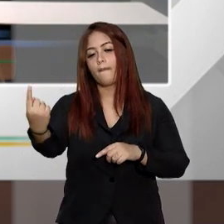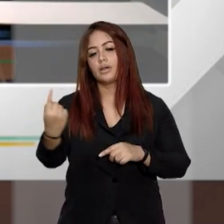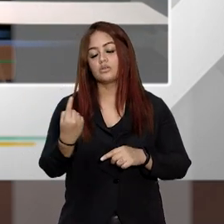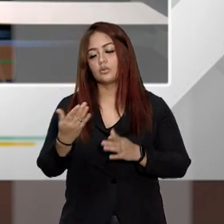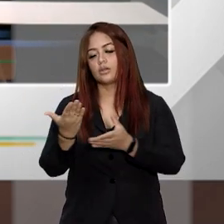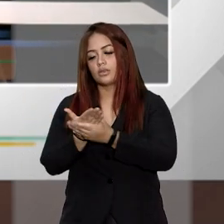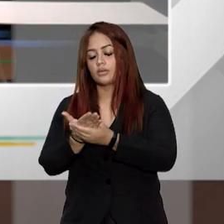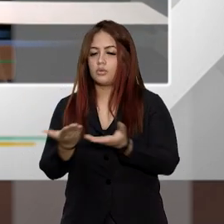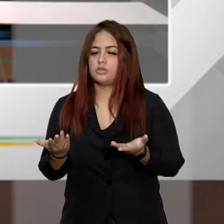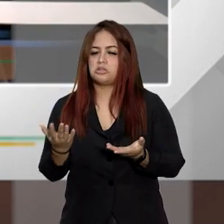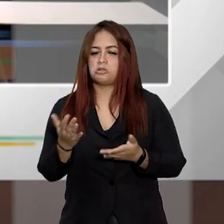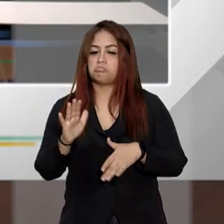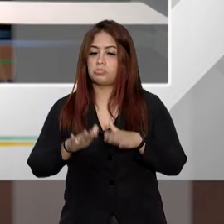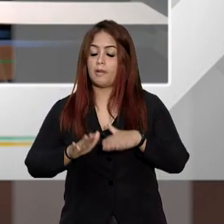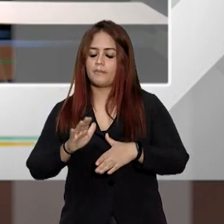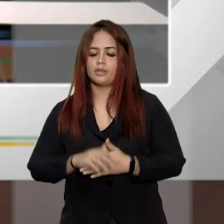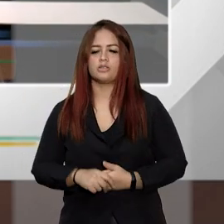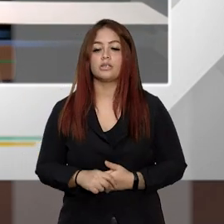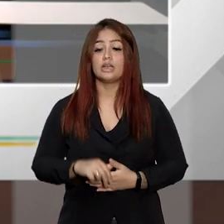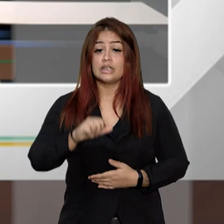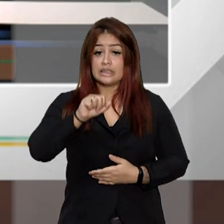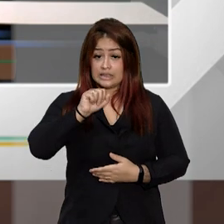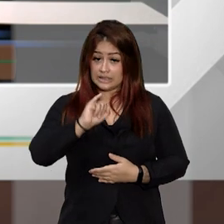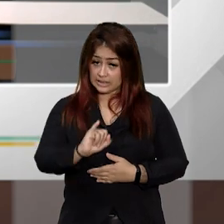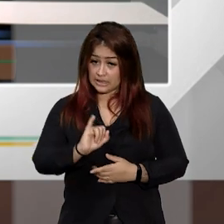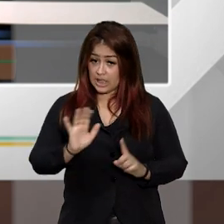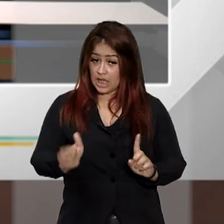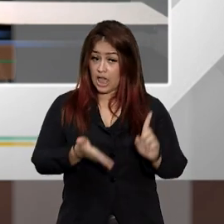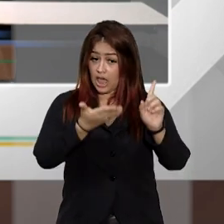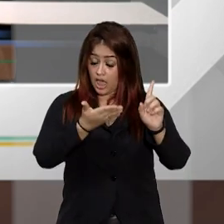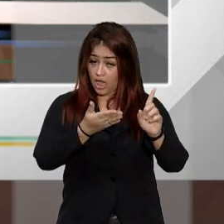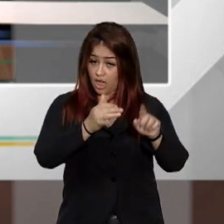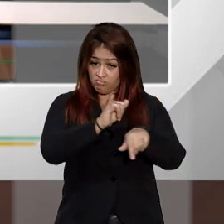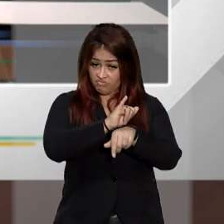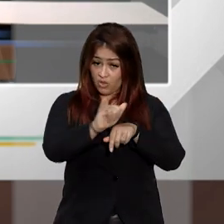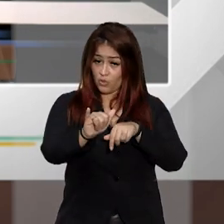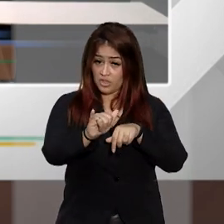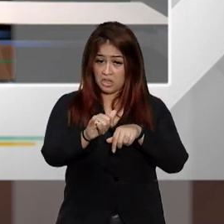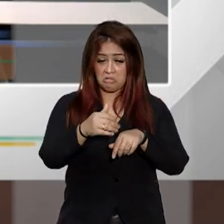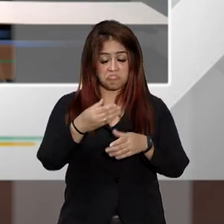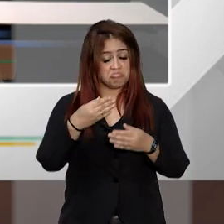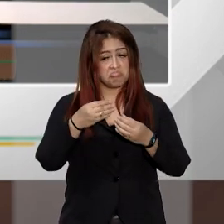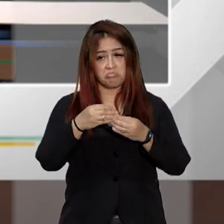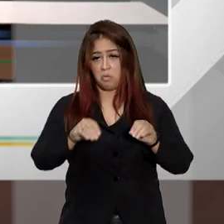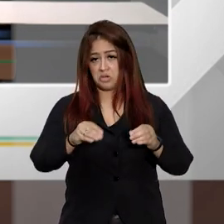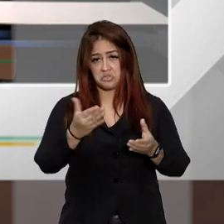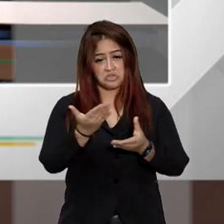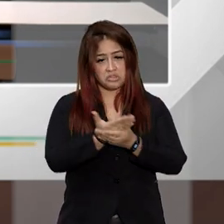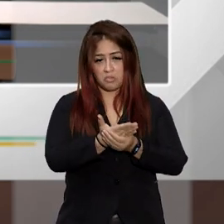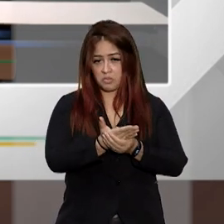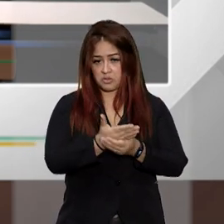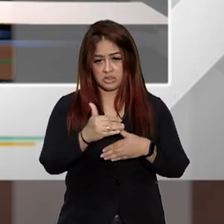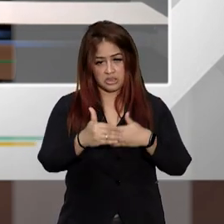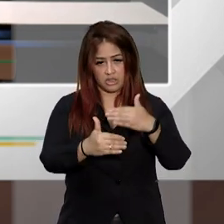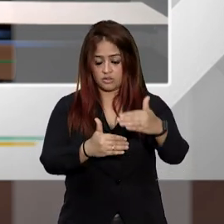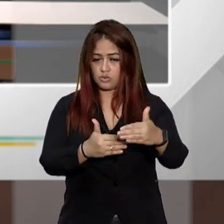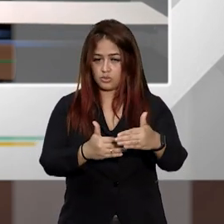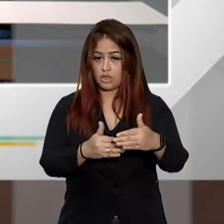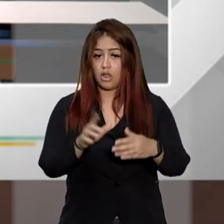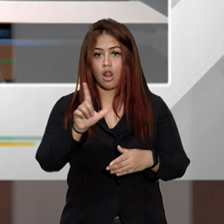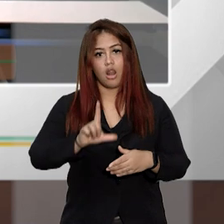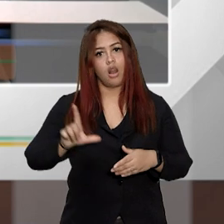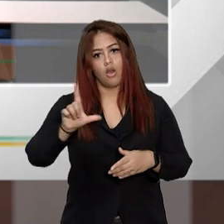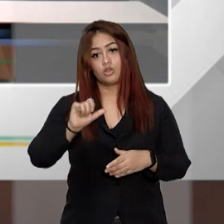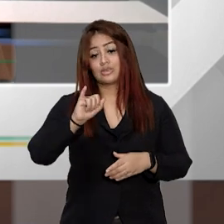da parte ré. No caso da ausência da parte ré, ela não prejudica o andamento do processo.